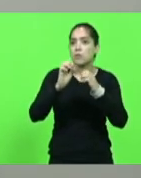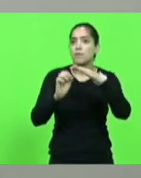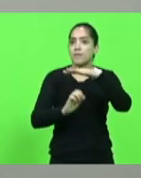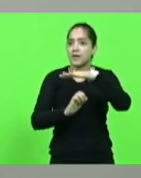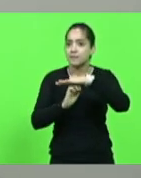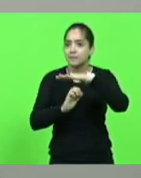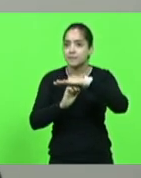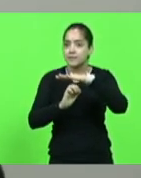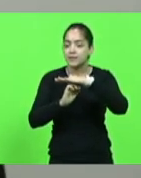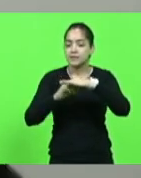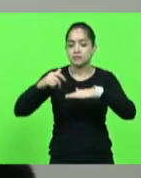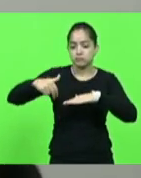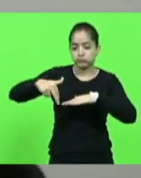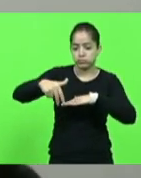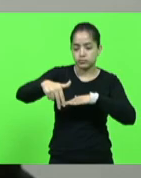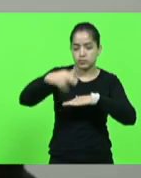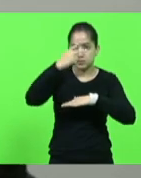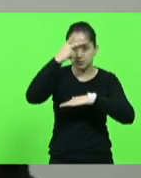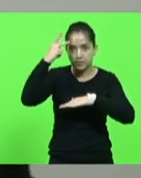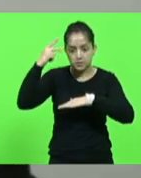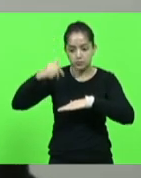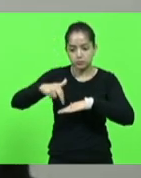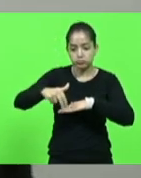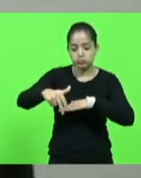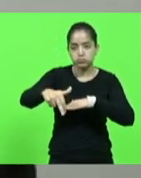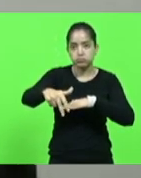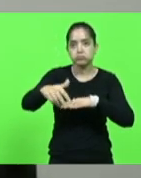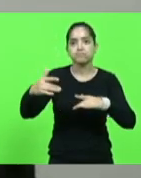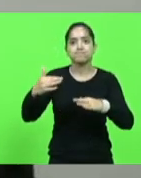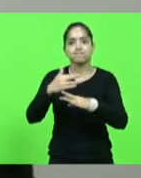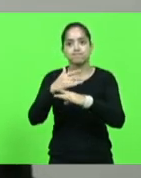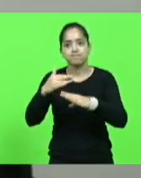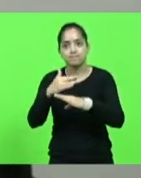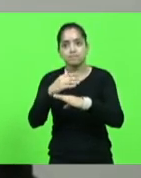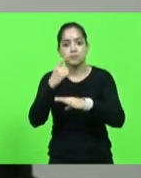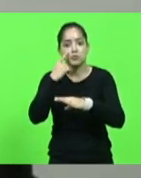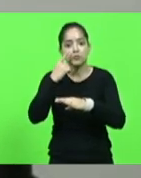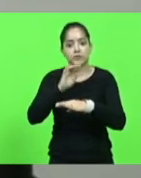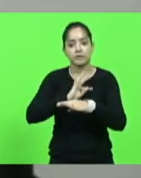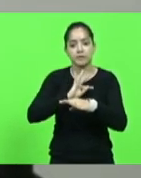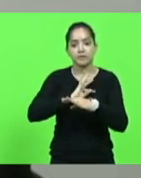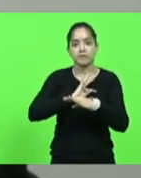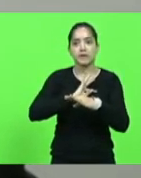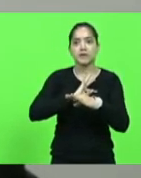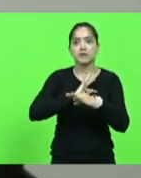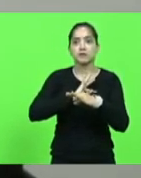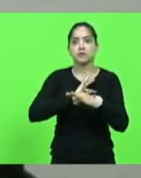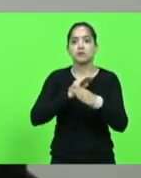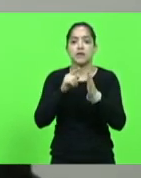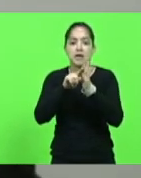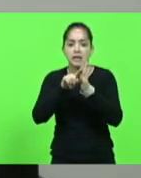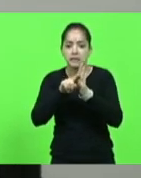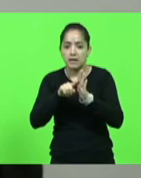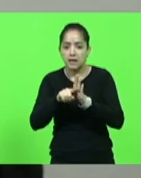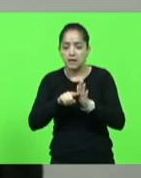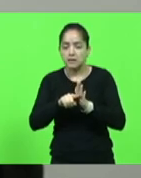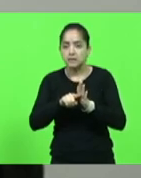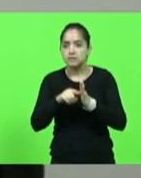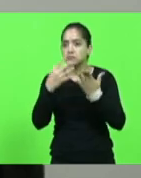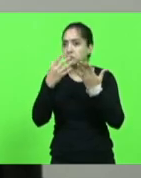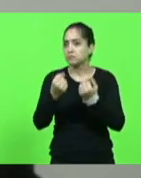um fluxo grande de pedestres, mas quando foi feita a análise técnica, eles não aceitaram, porque era na via